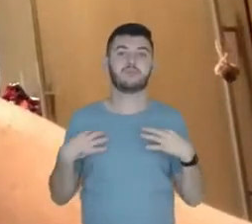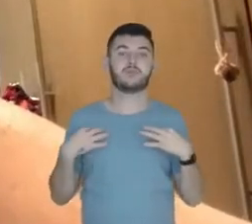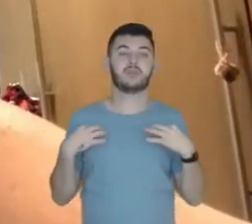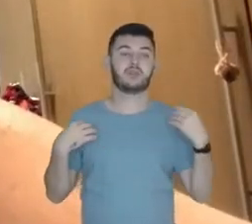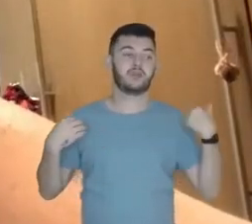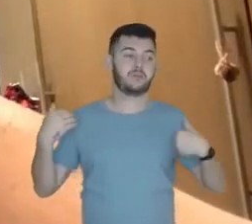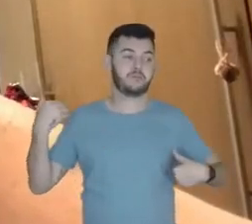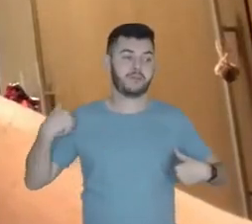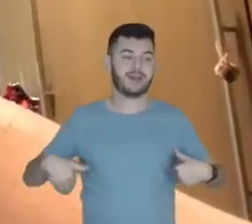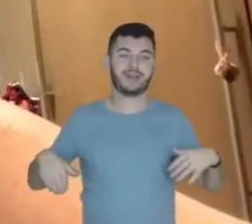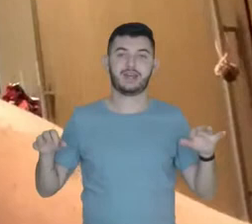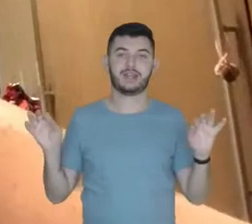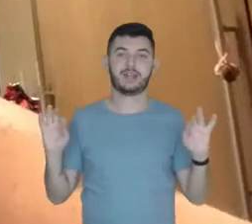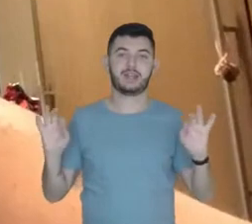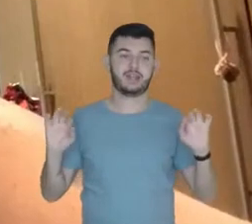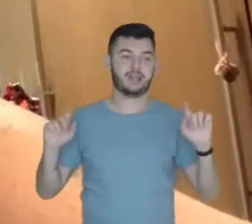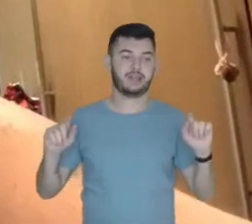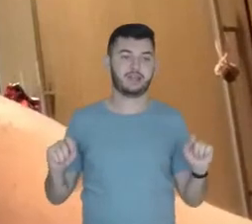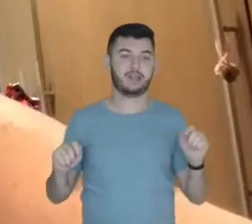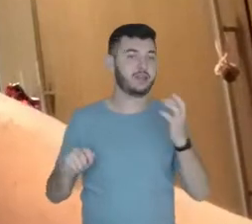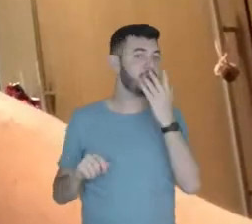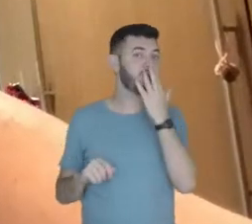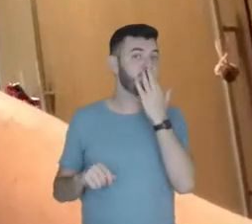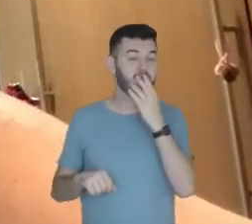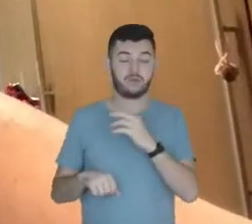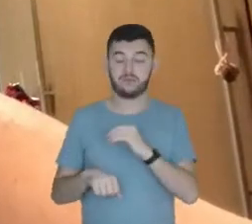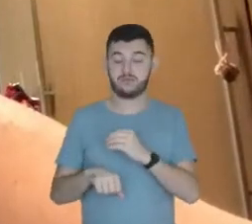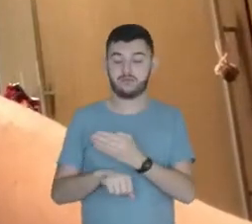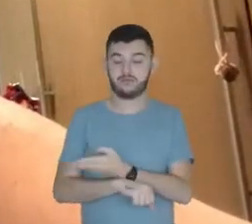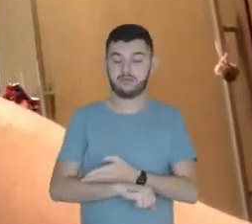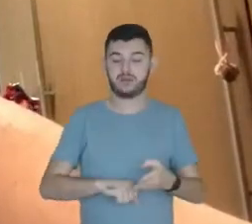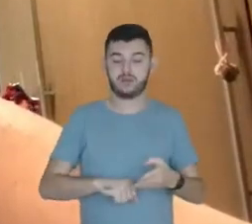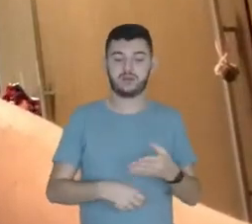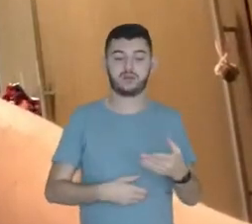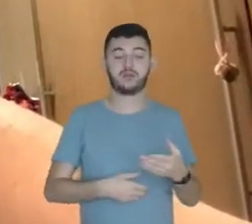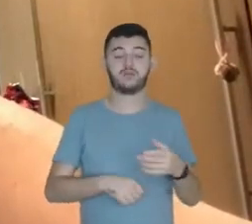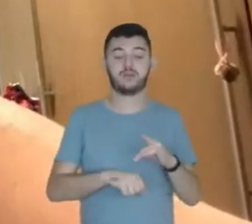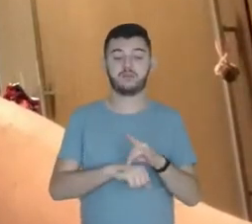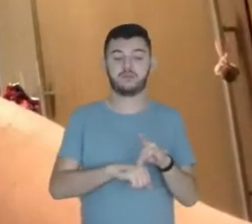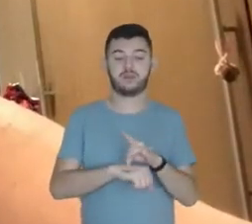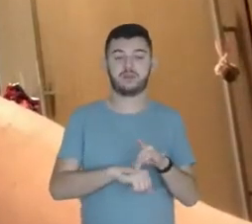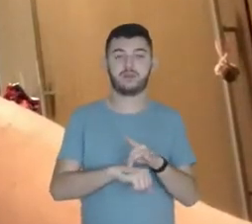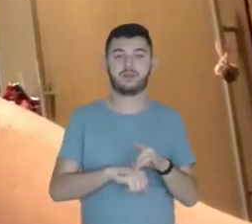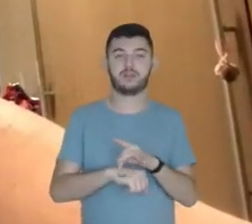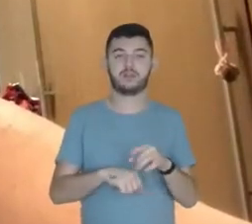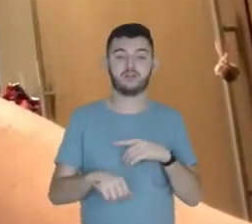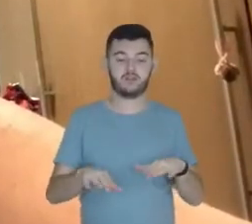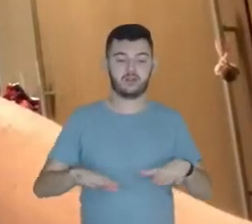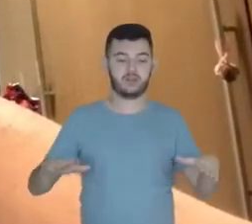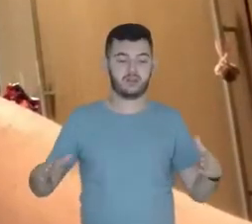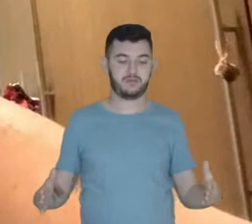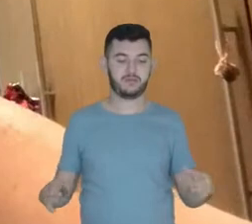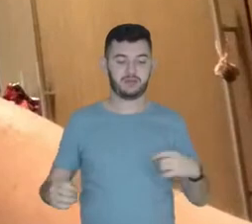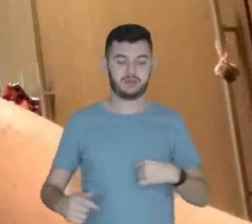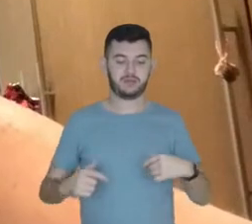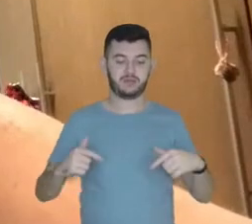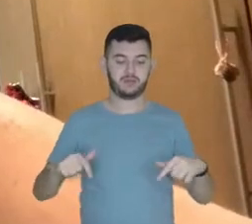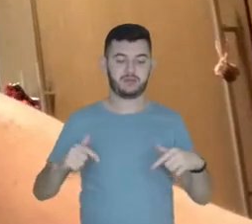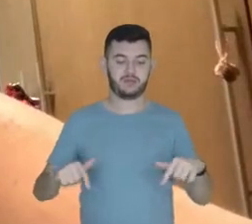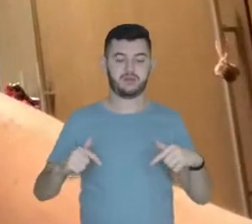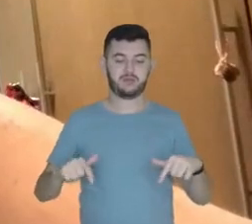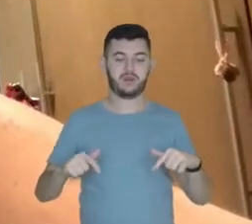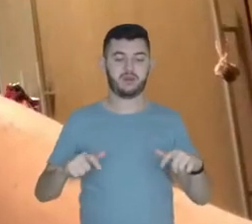mangas branca e preta. Estou sentada na minha bancada de trabalho no meu